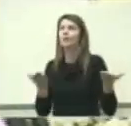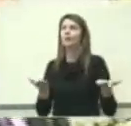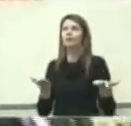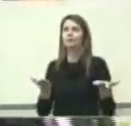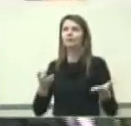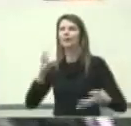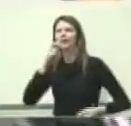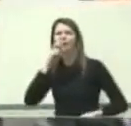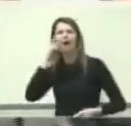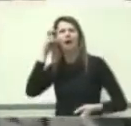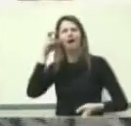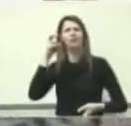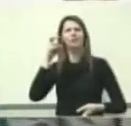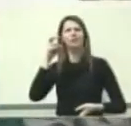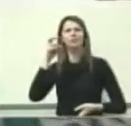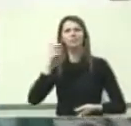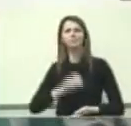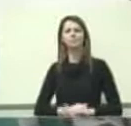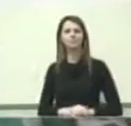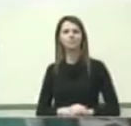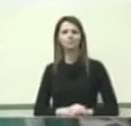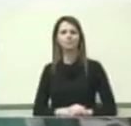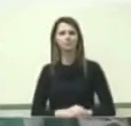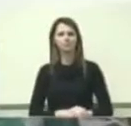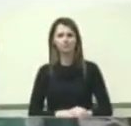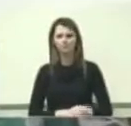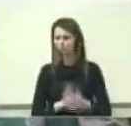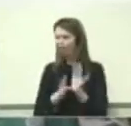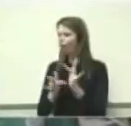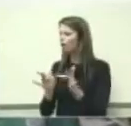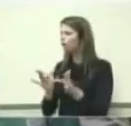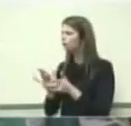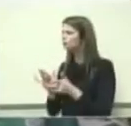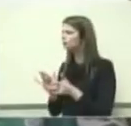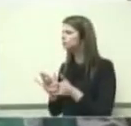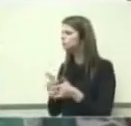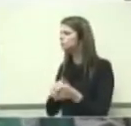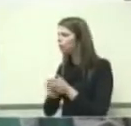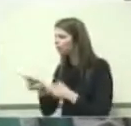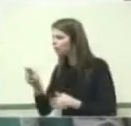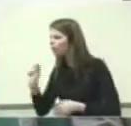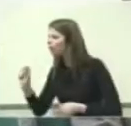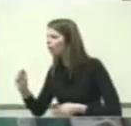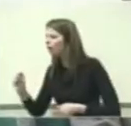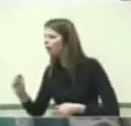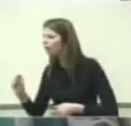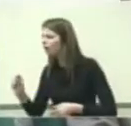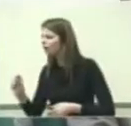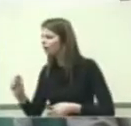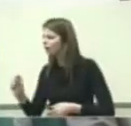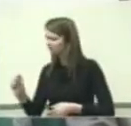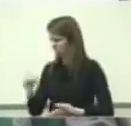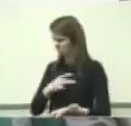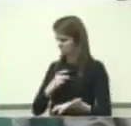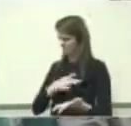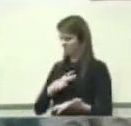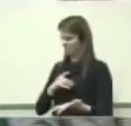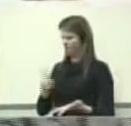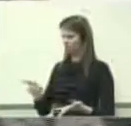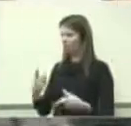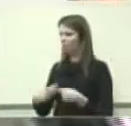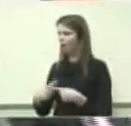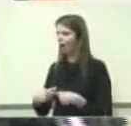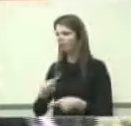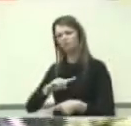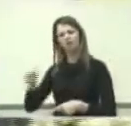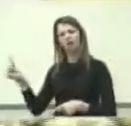e grita Jesus diz o que não tem mãe não temam não